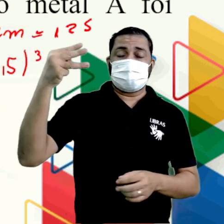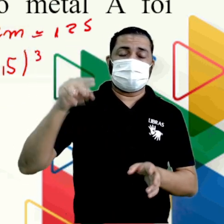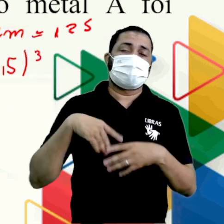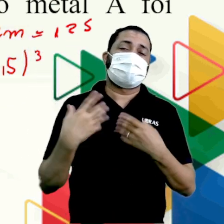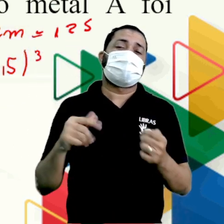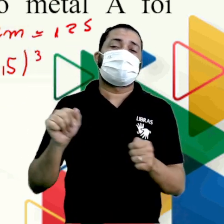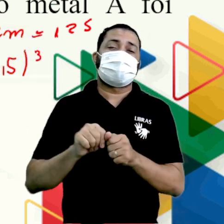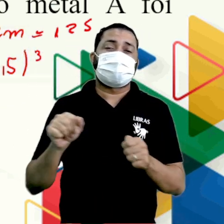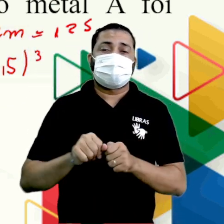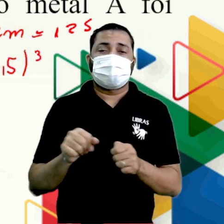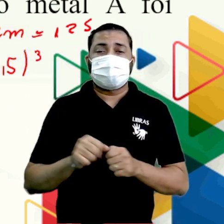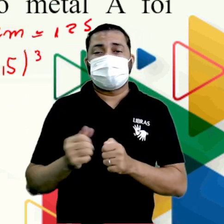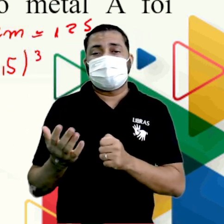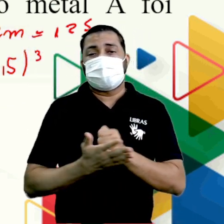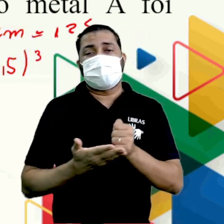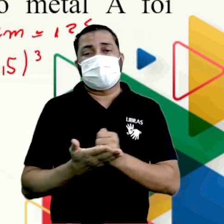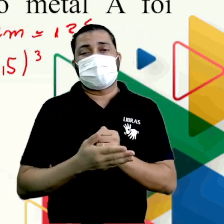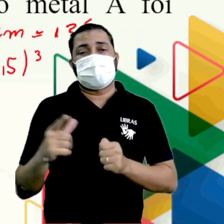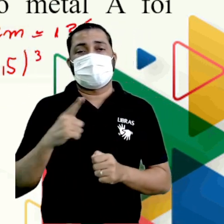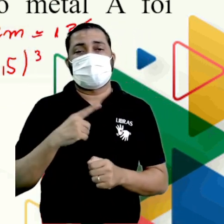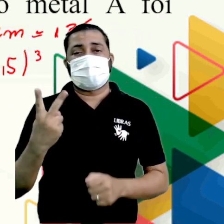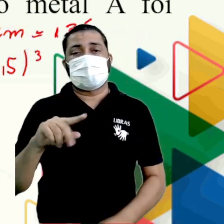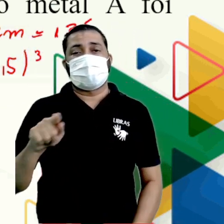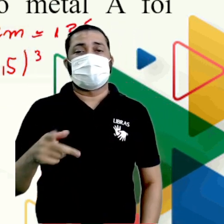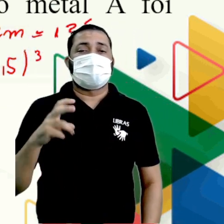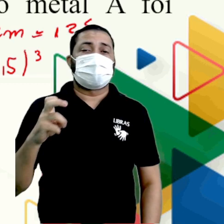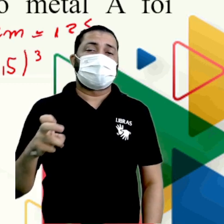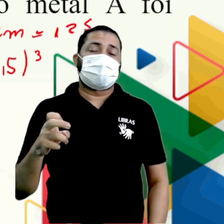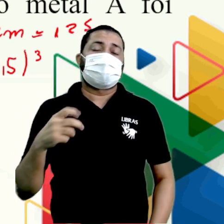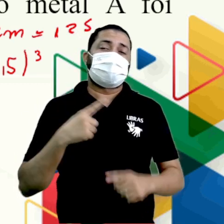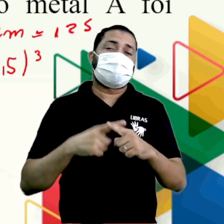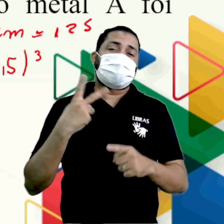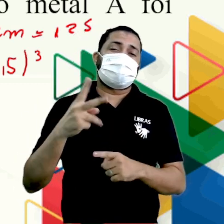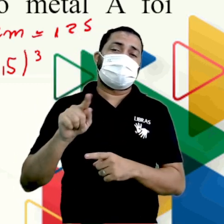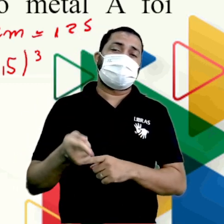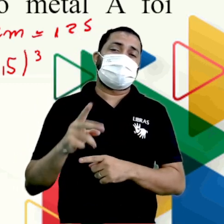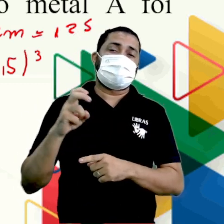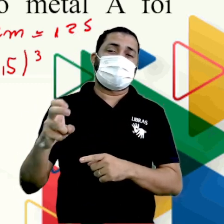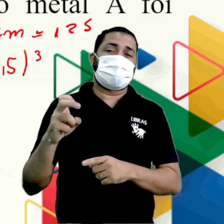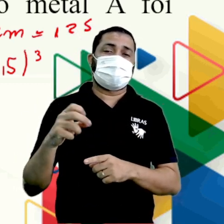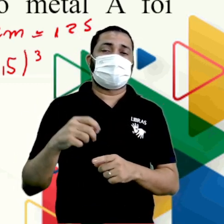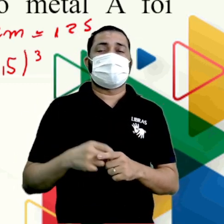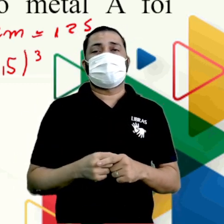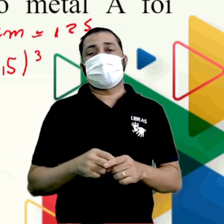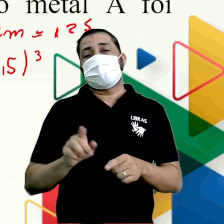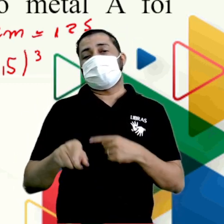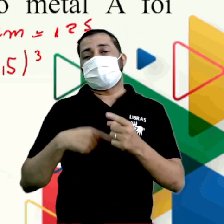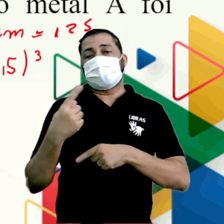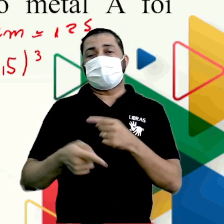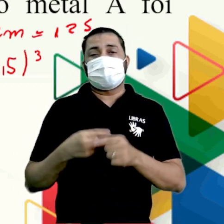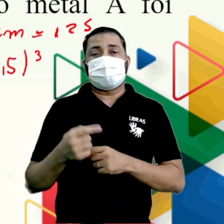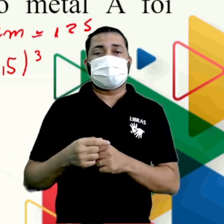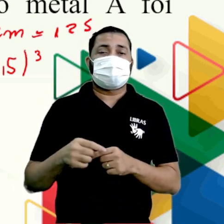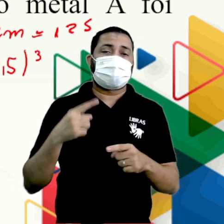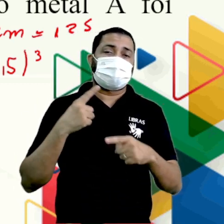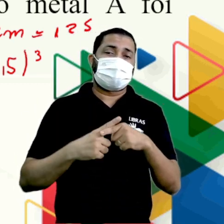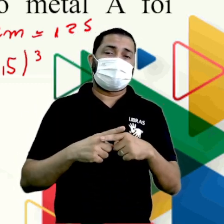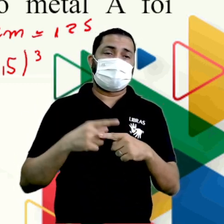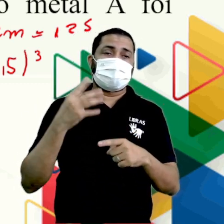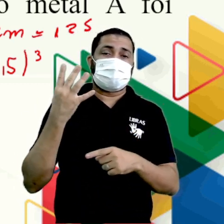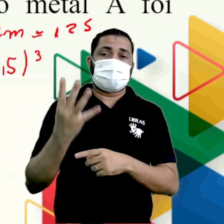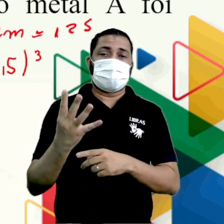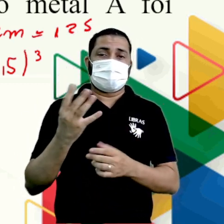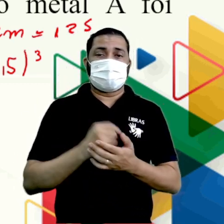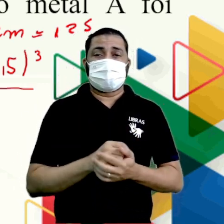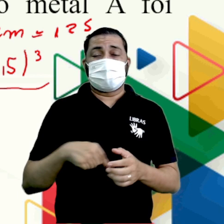vai acontecer aí? Basicamente, eu vou ter 2,5 vezes 2,5 vezes 2,5 e depois vezes 4.